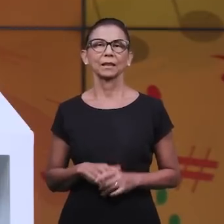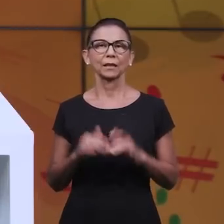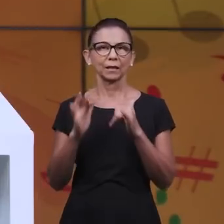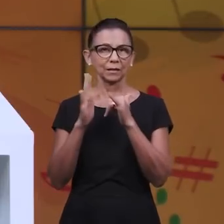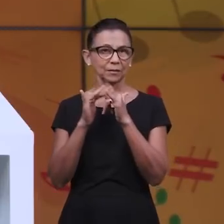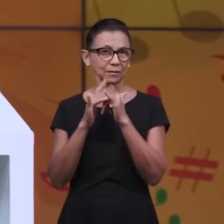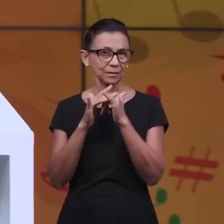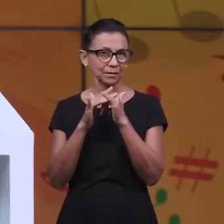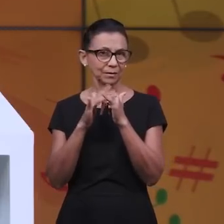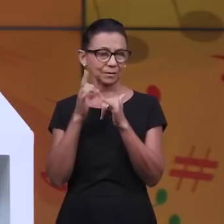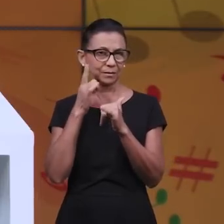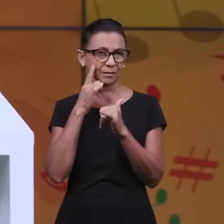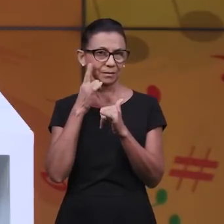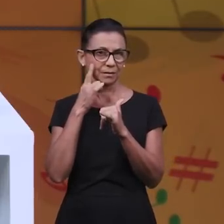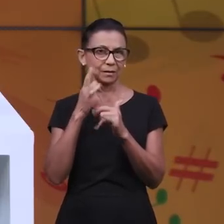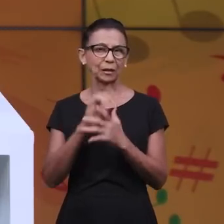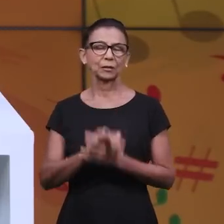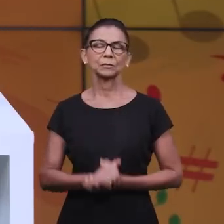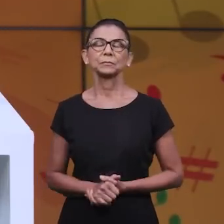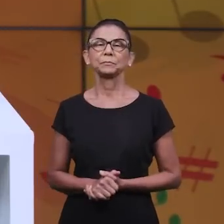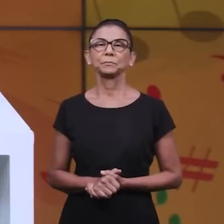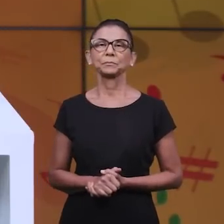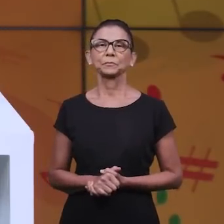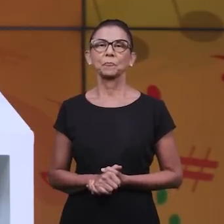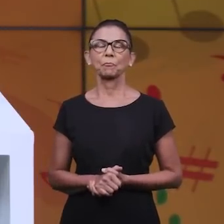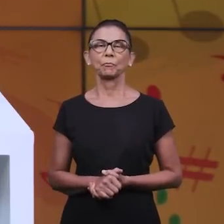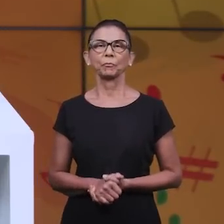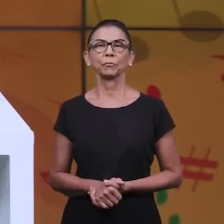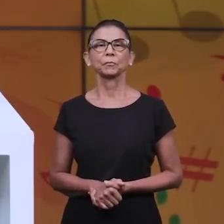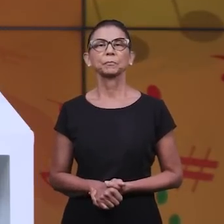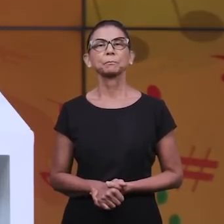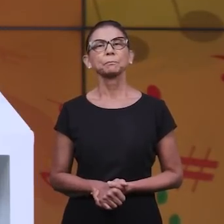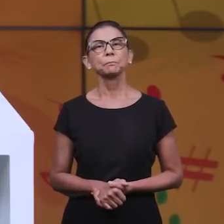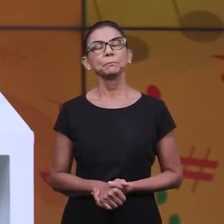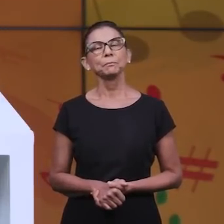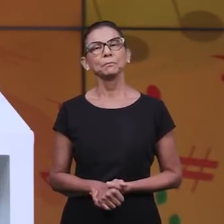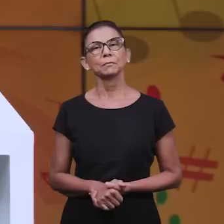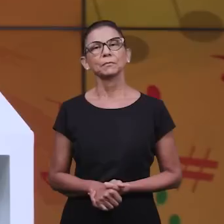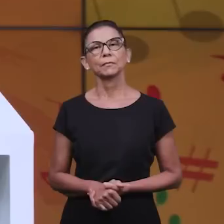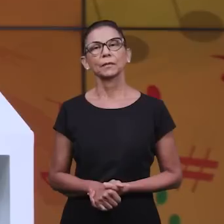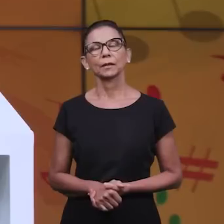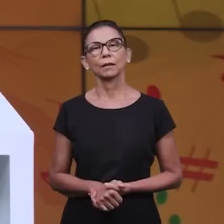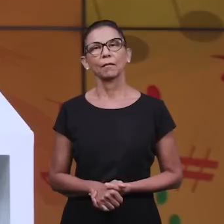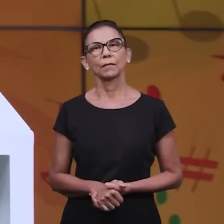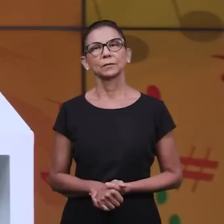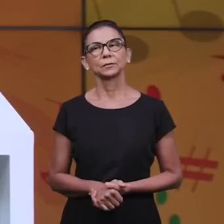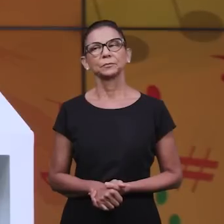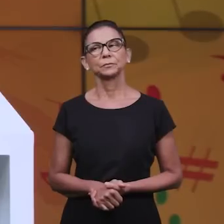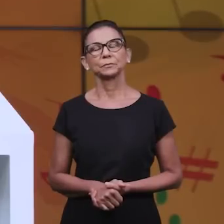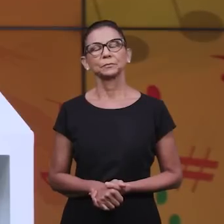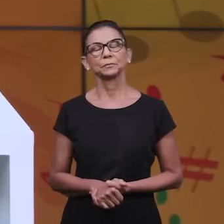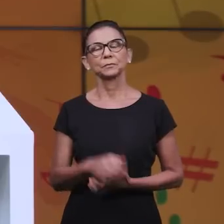Vamos ver na escaleta? A tia vai tocar bem devagar essa primeira vez.